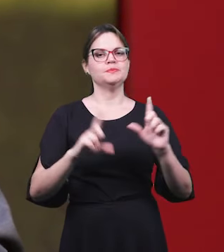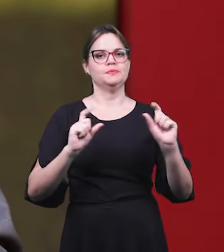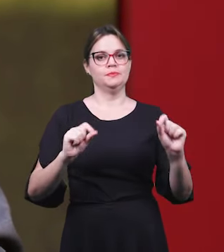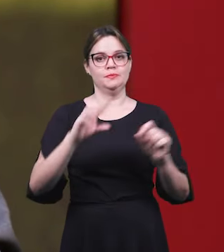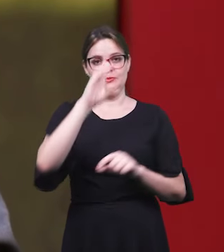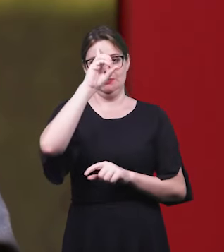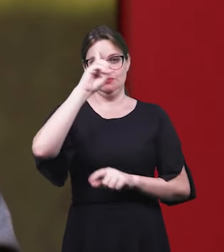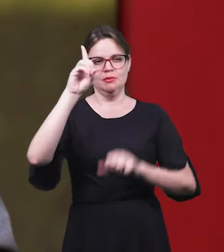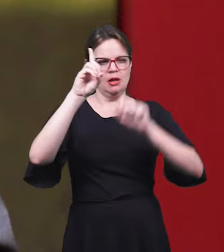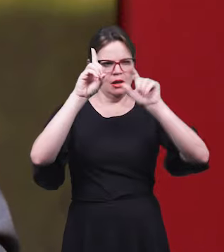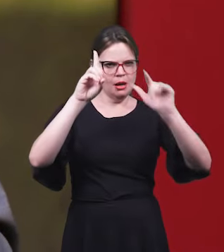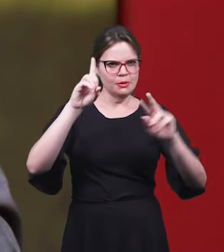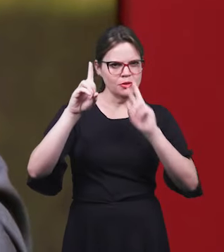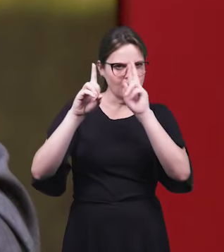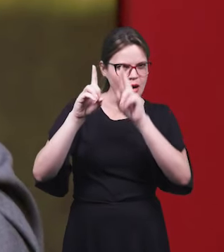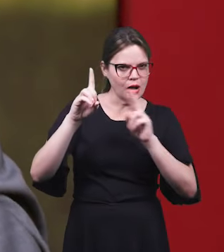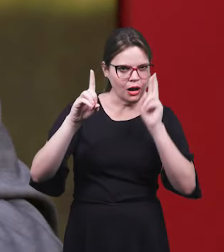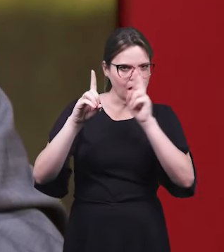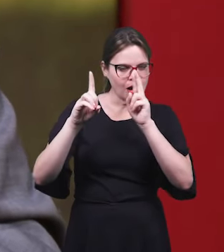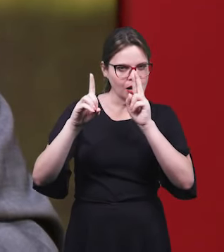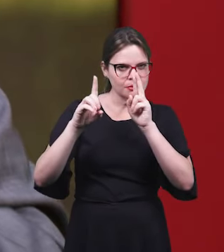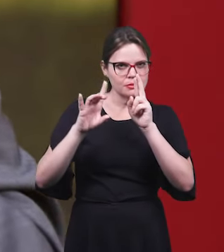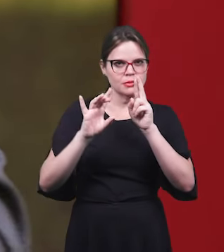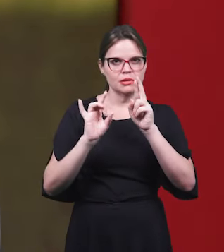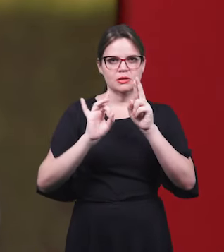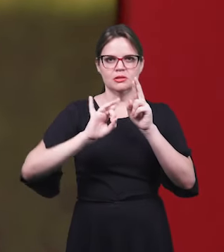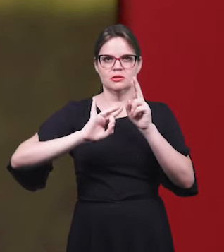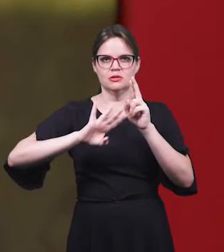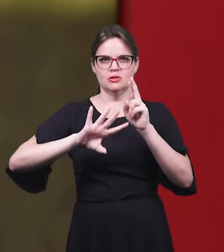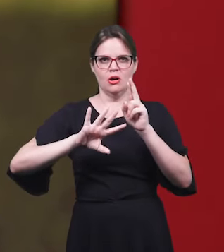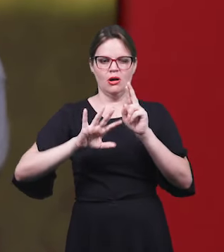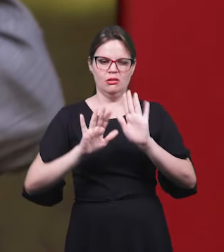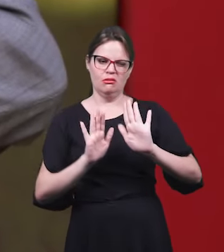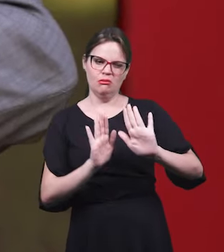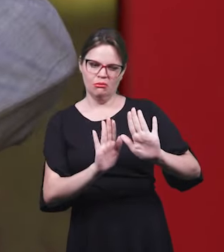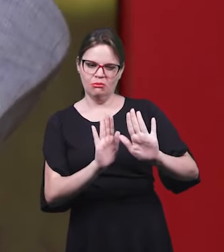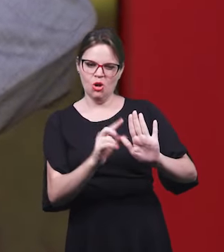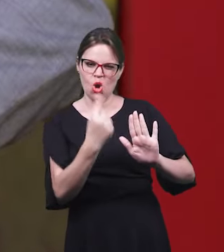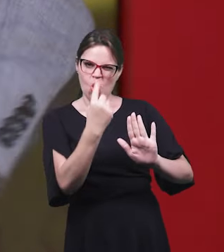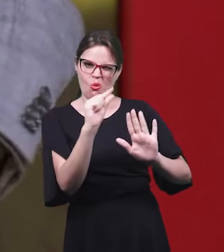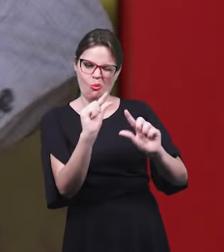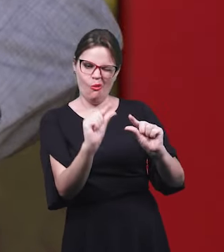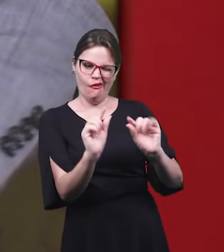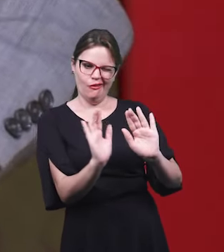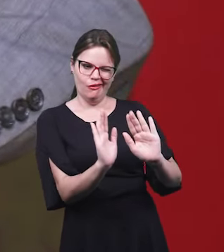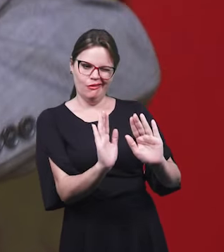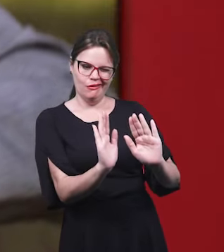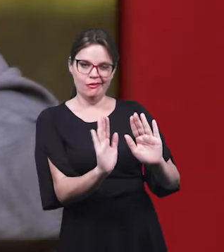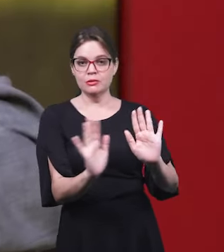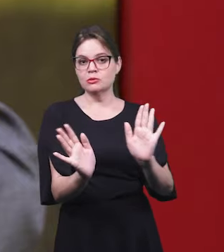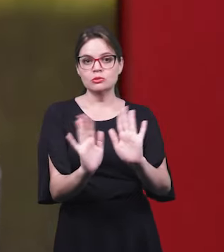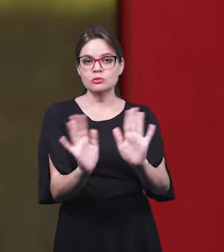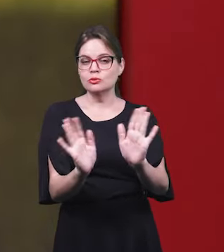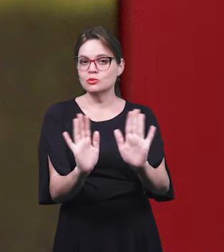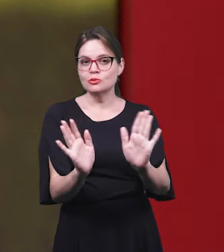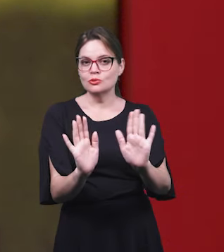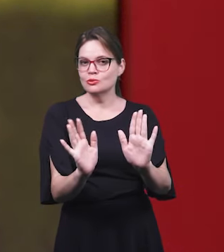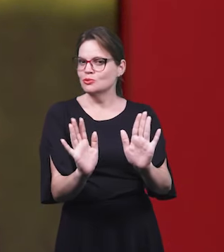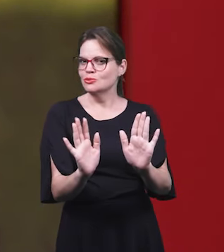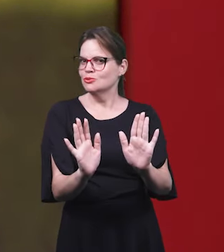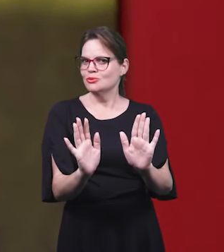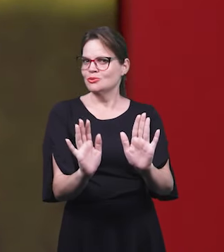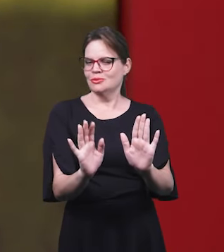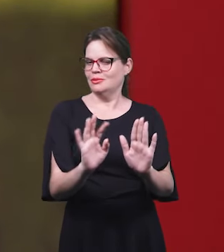bênção que o Senhor deu a Raabe não foi uma bênção assim, incluiu ela no povo de Israel. Não é